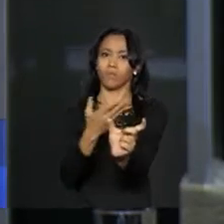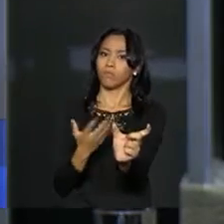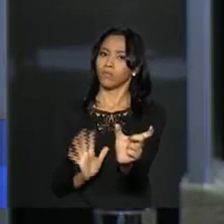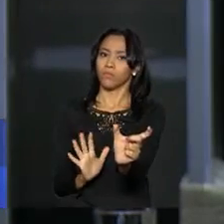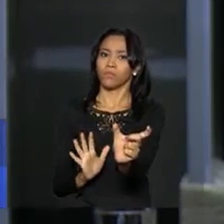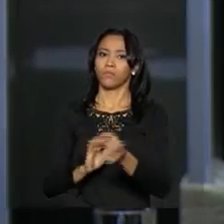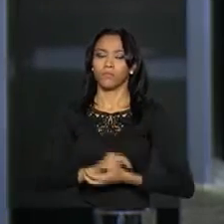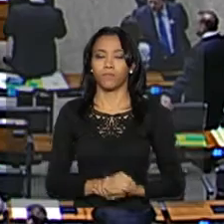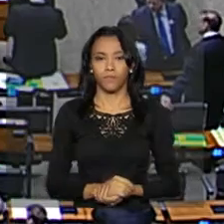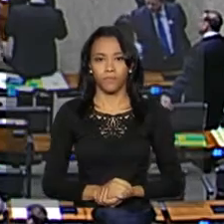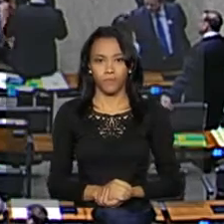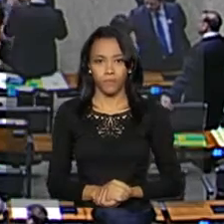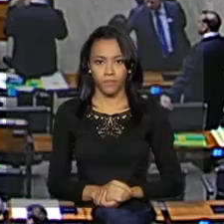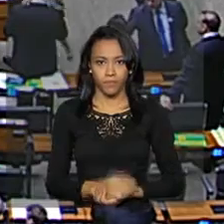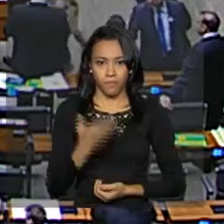Pela liderança,